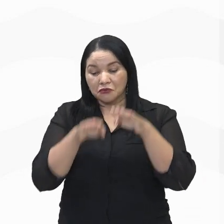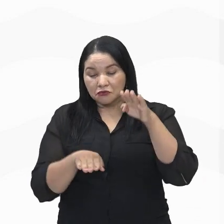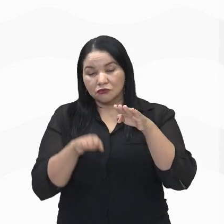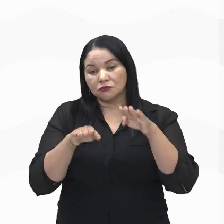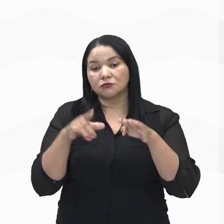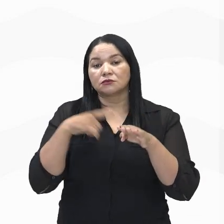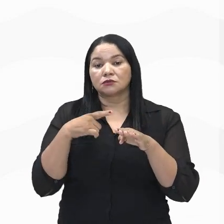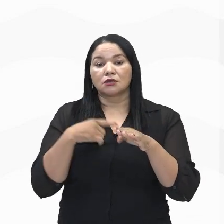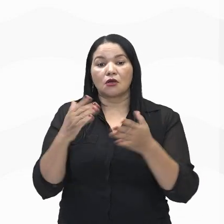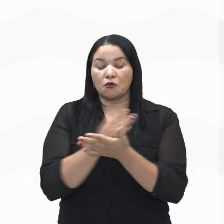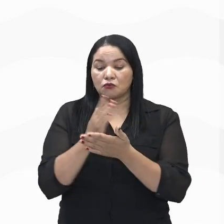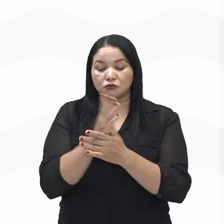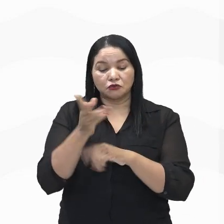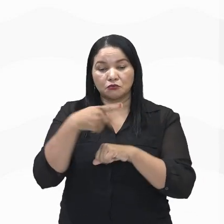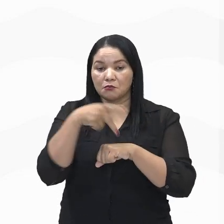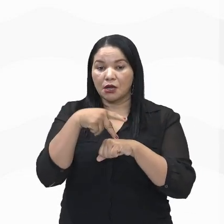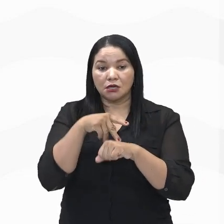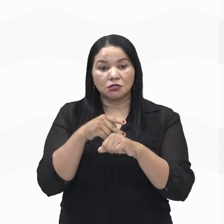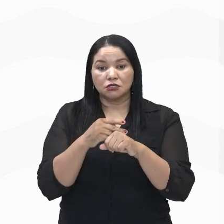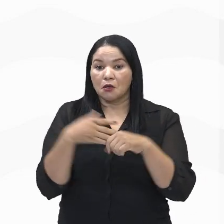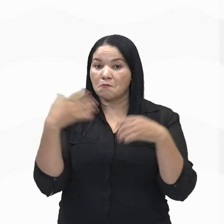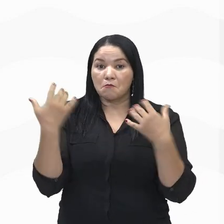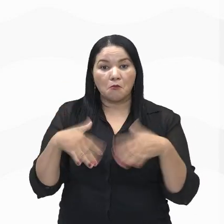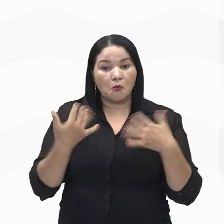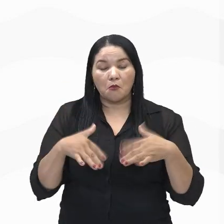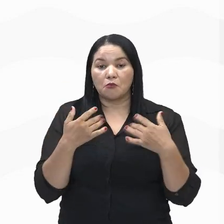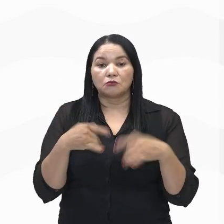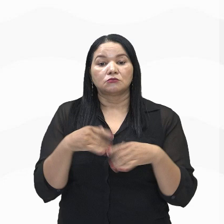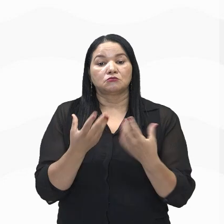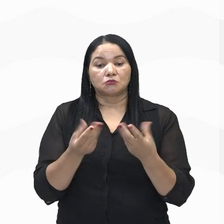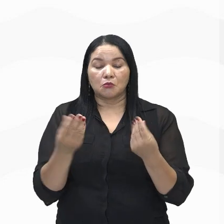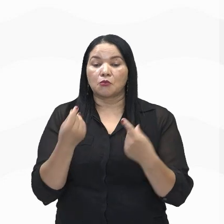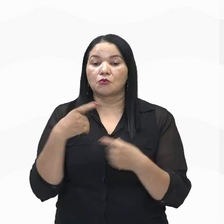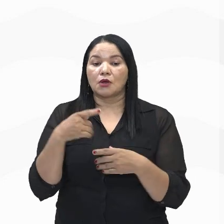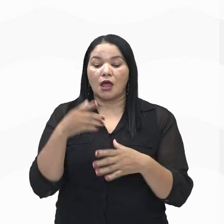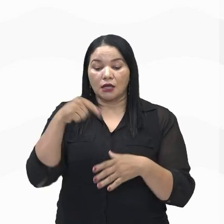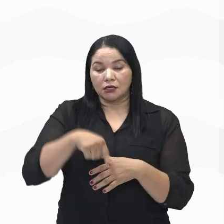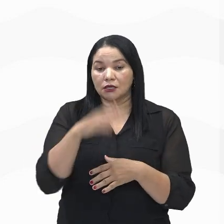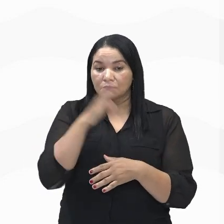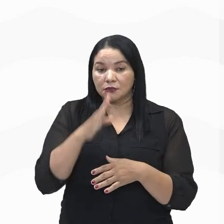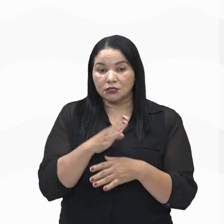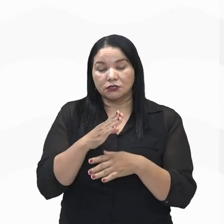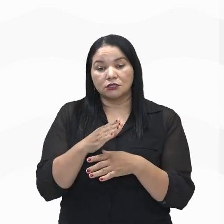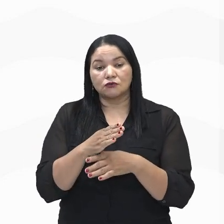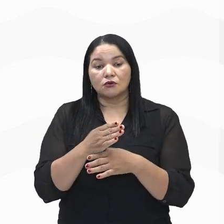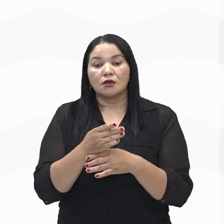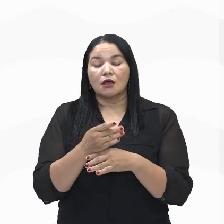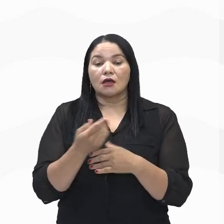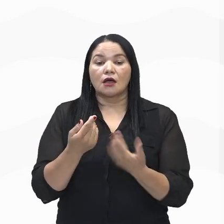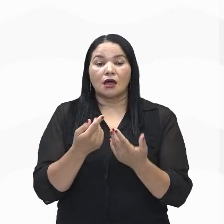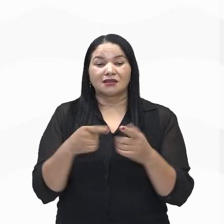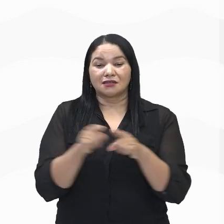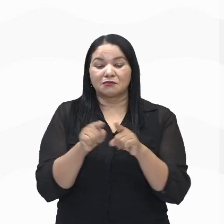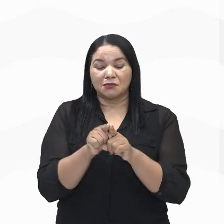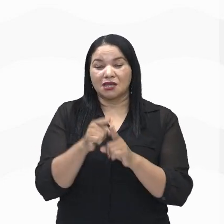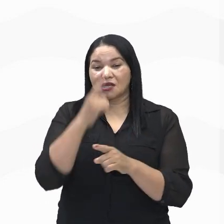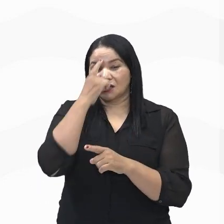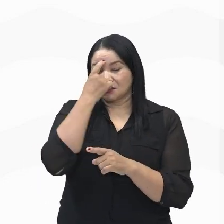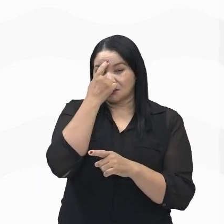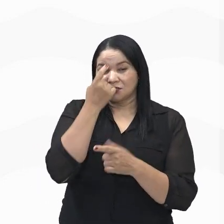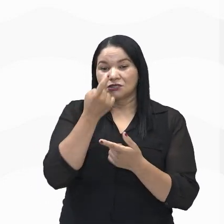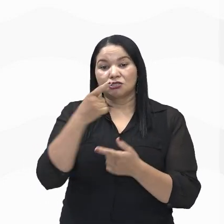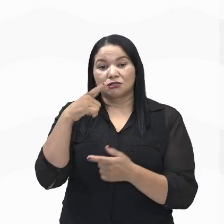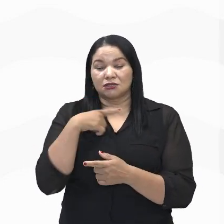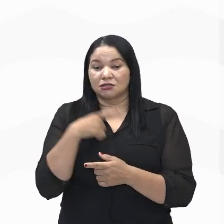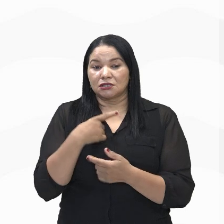alguns países. Aqui no Brasil a gente ainda enfrenta, mas, por exemplo, como vocês viram na Índia, nós temos